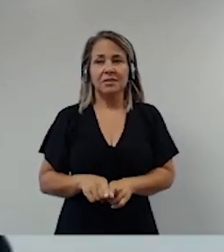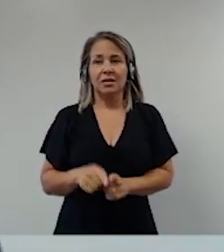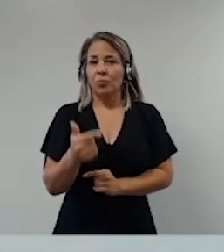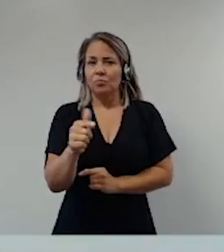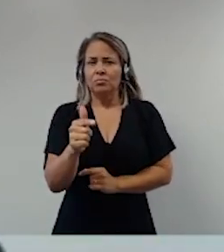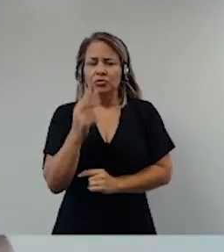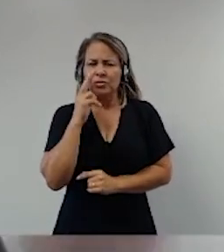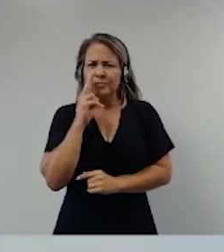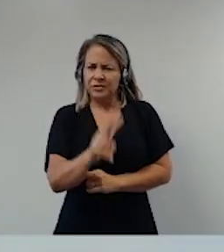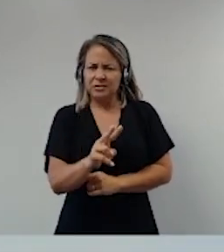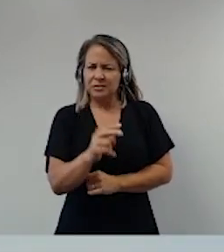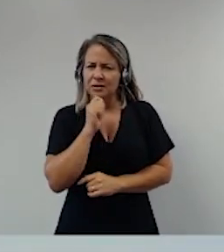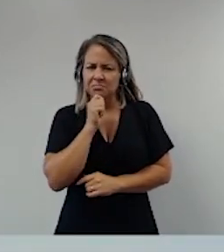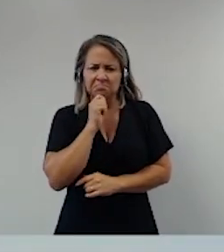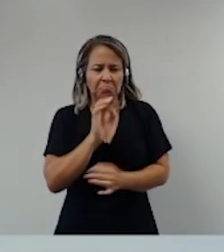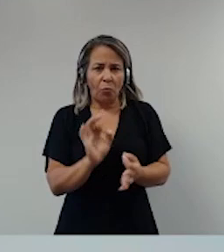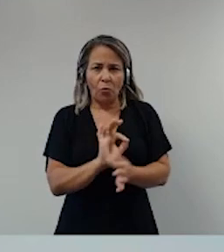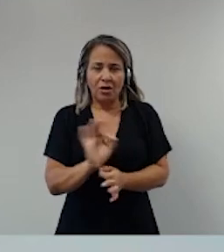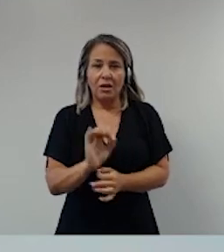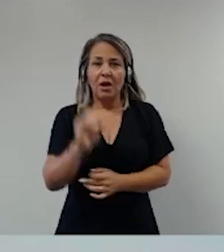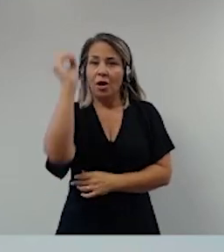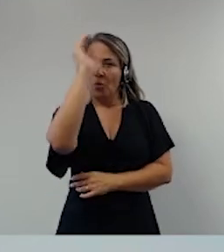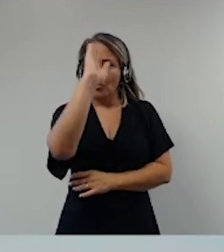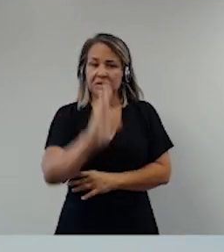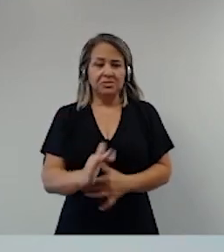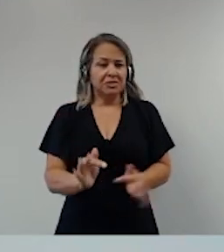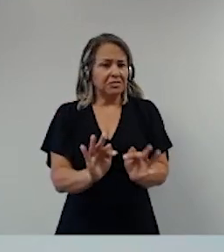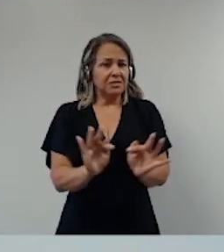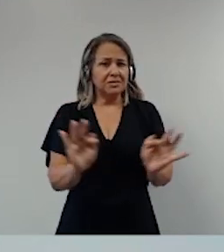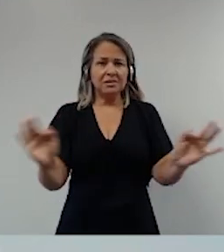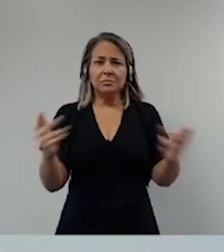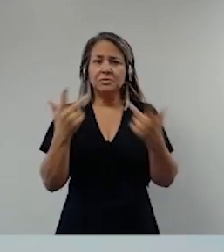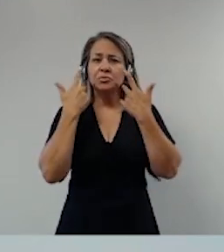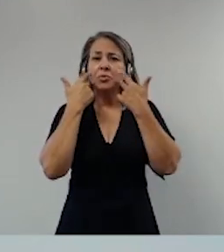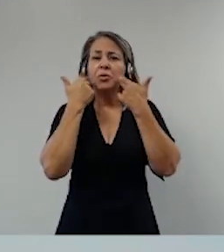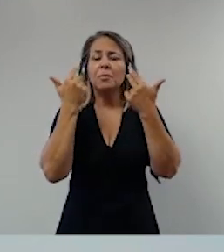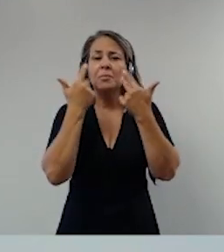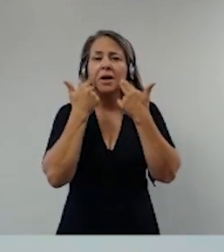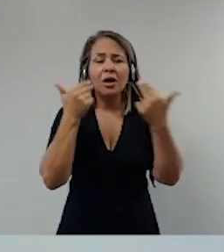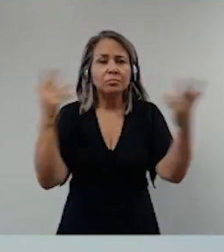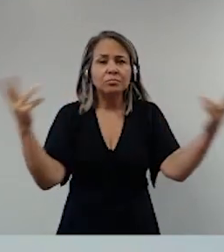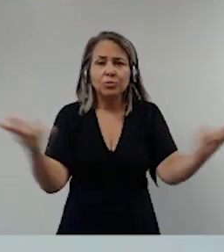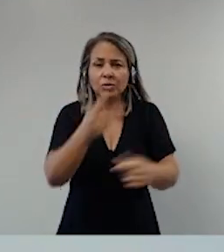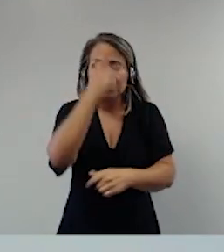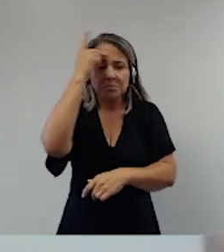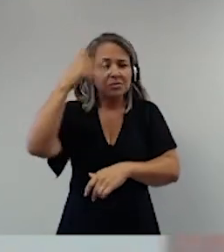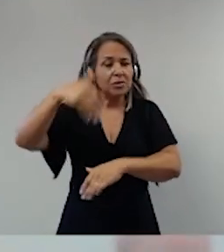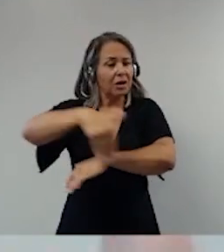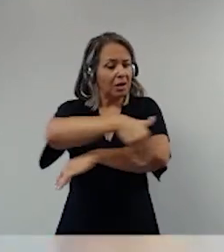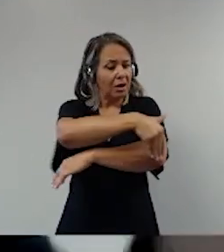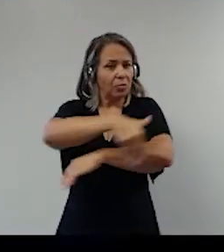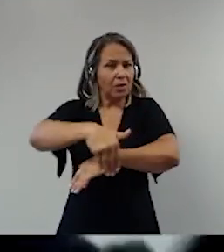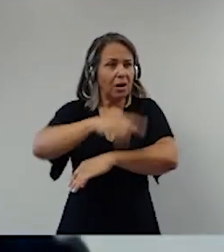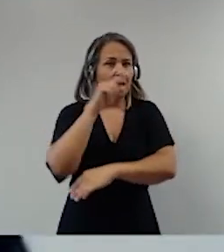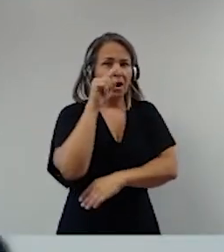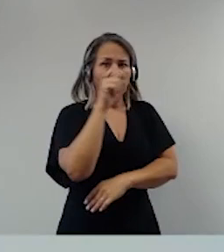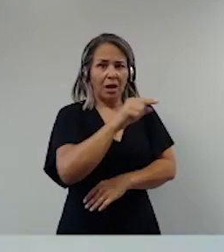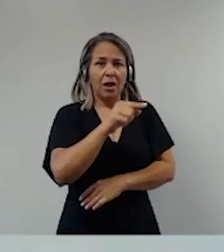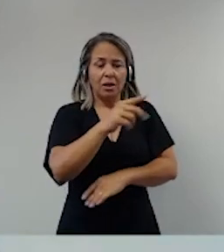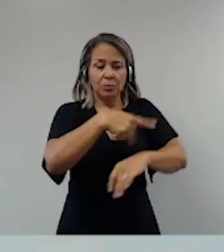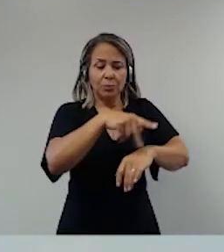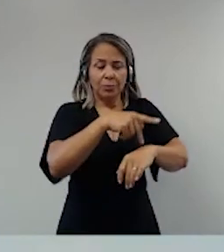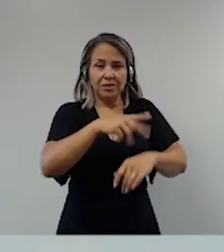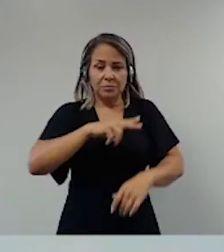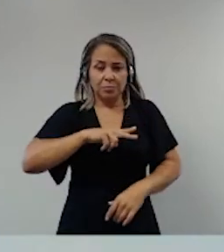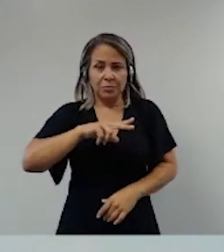tinha visto isso, o Brasil estava absolutamente comum, tudo normal, todos na rua. Em Portugal, eu ouvi a